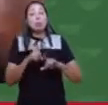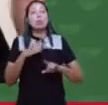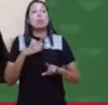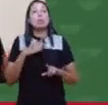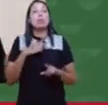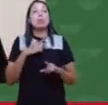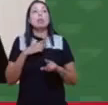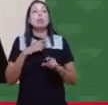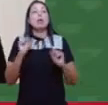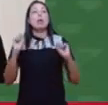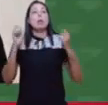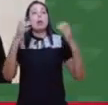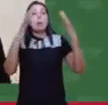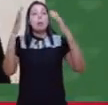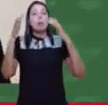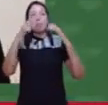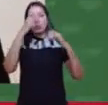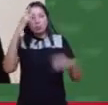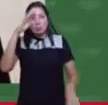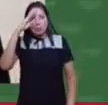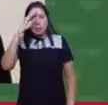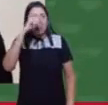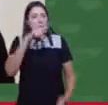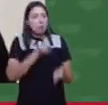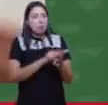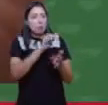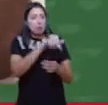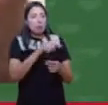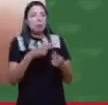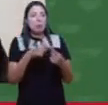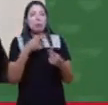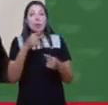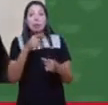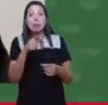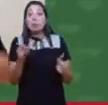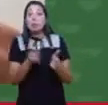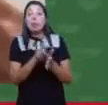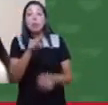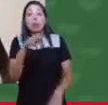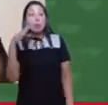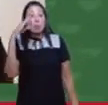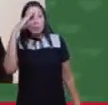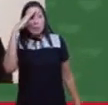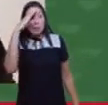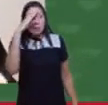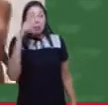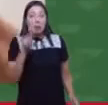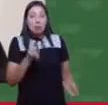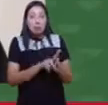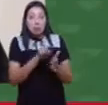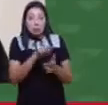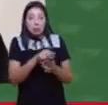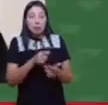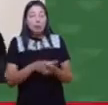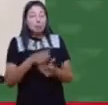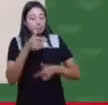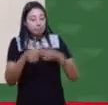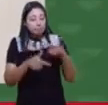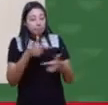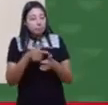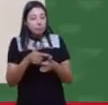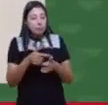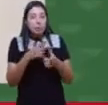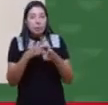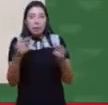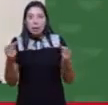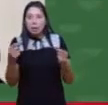uma louvação dos militares lá dentro. Eu estou falando isso para que os militares, particularmente os da ativa, caiam